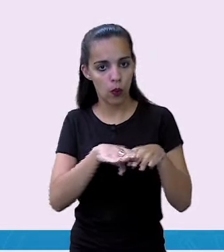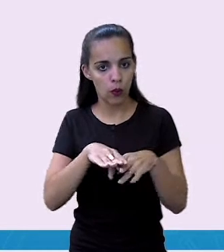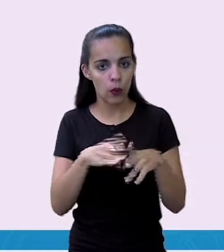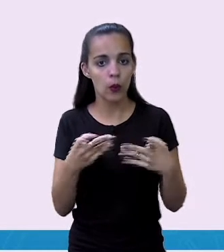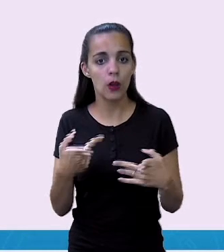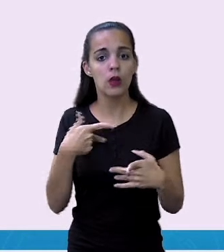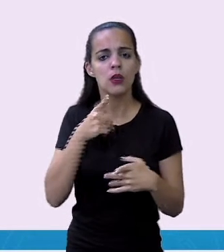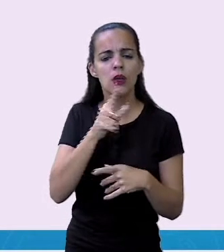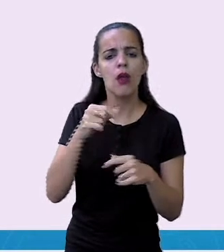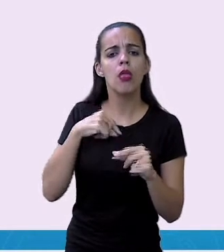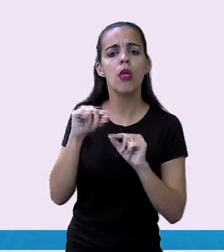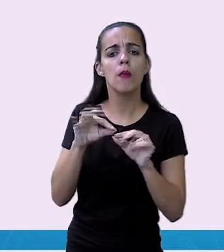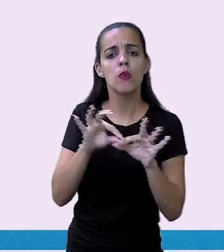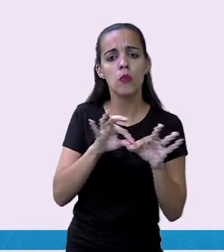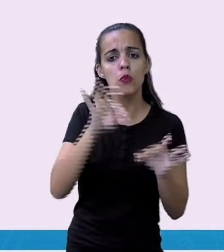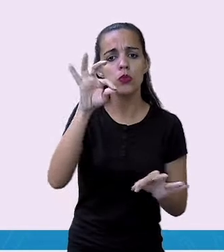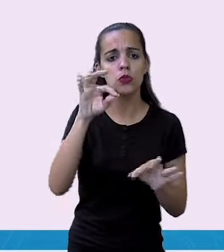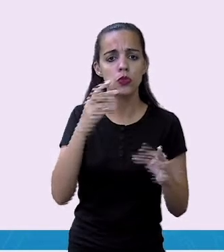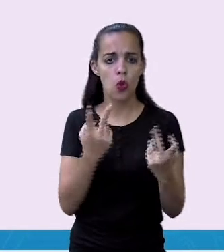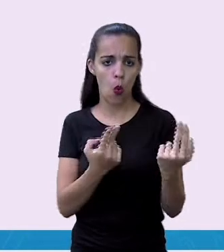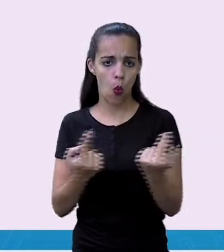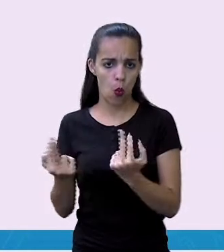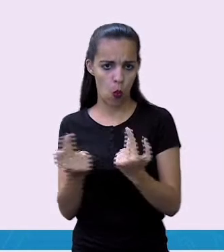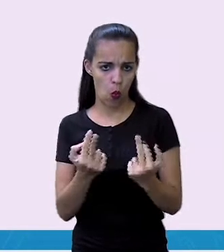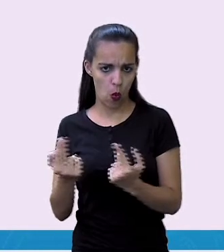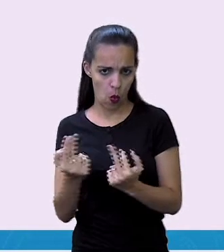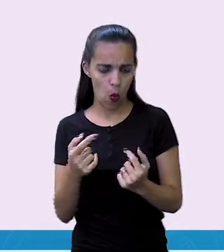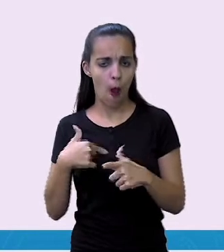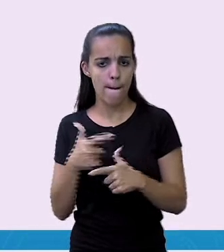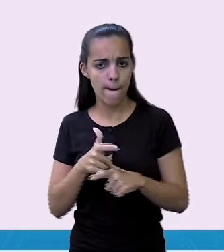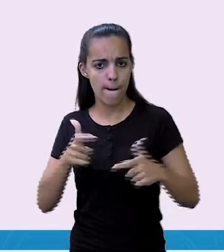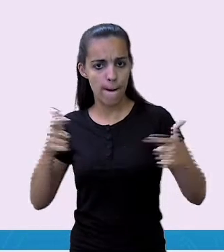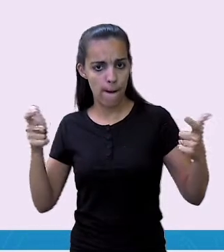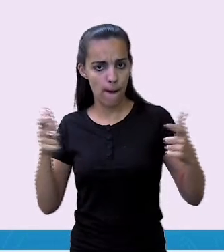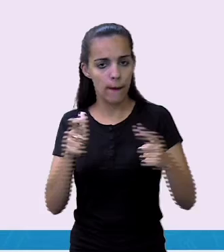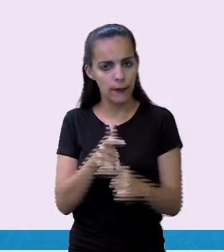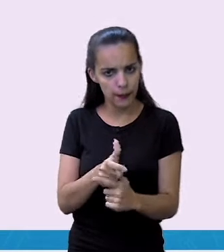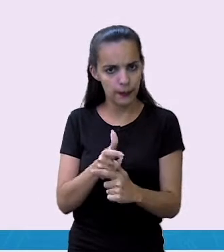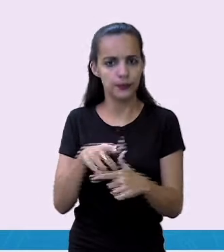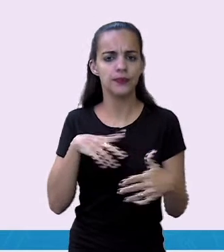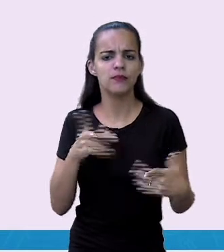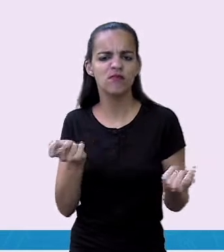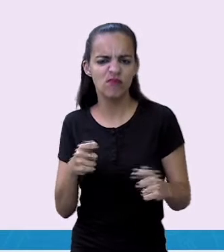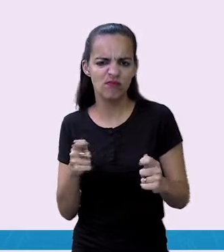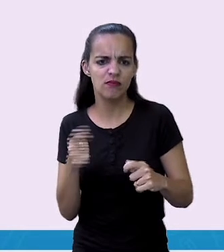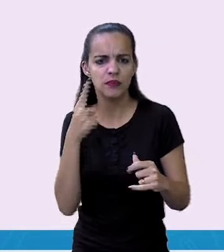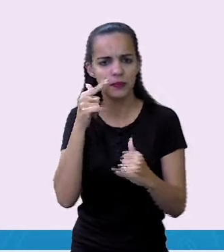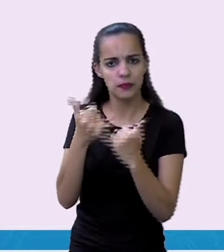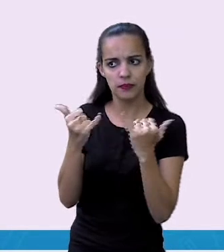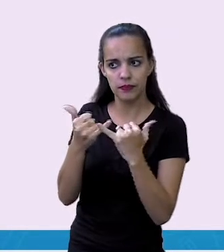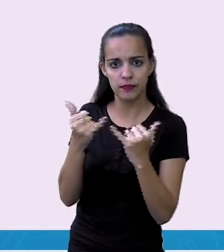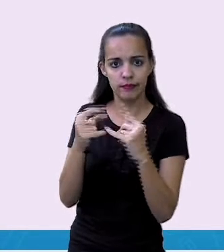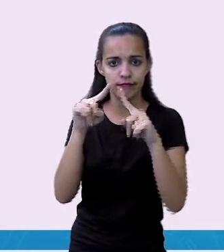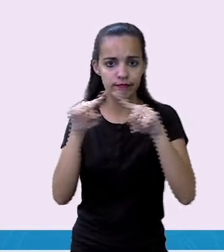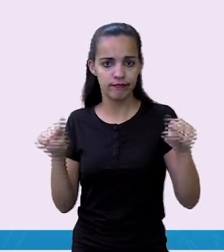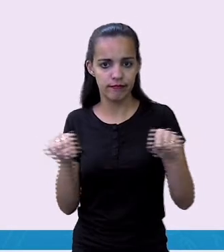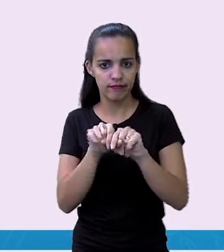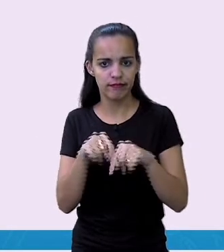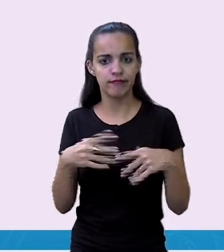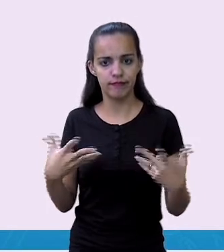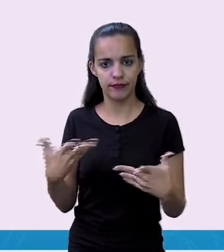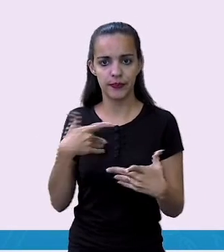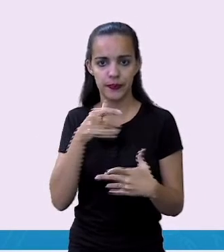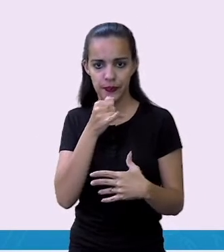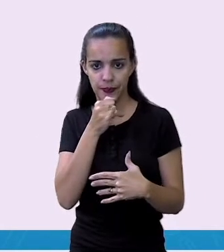a semelhança de triângulos, será necessário analisar algumas medidas. Que medidas